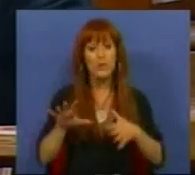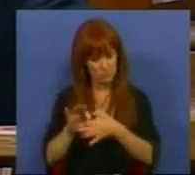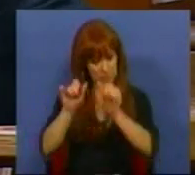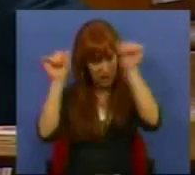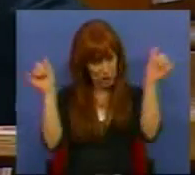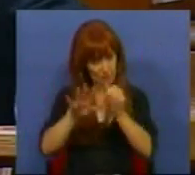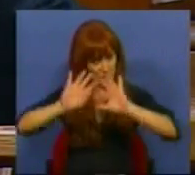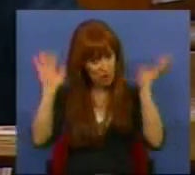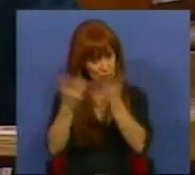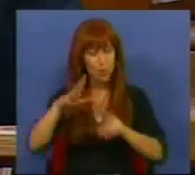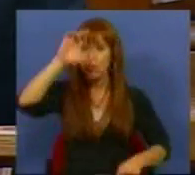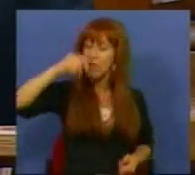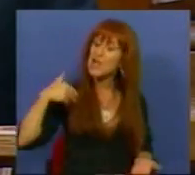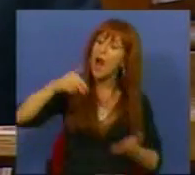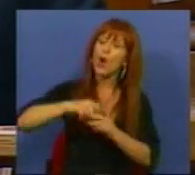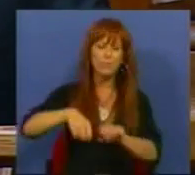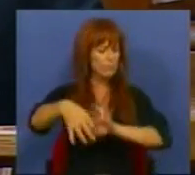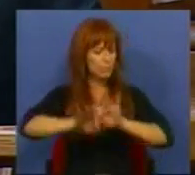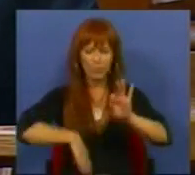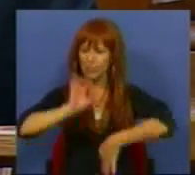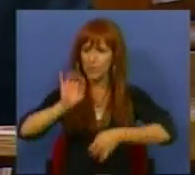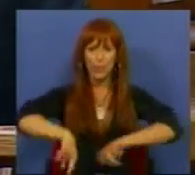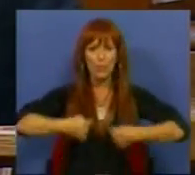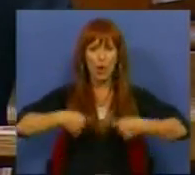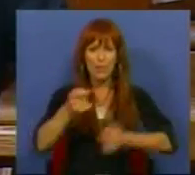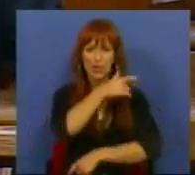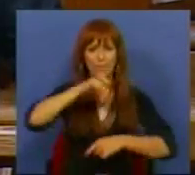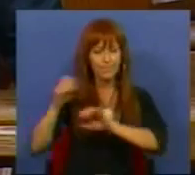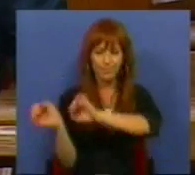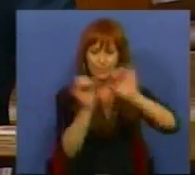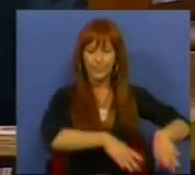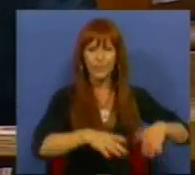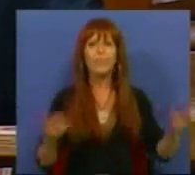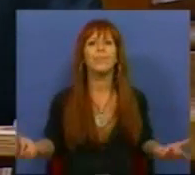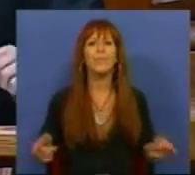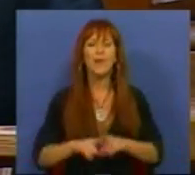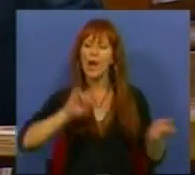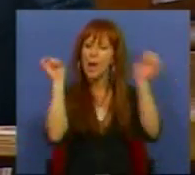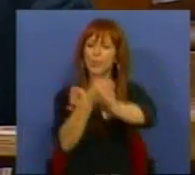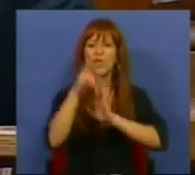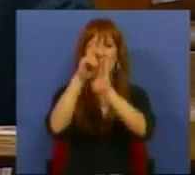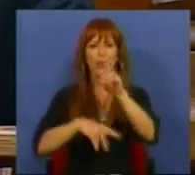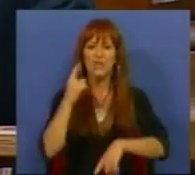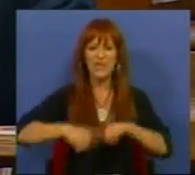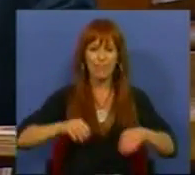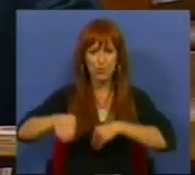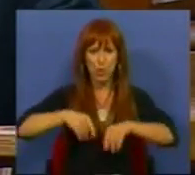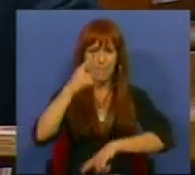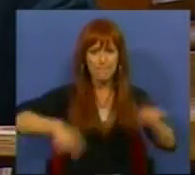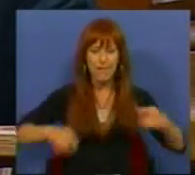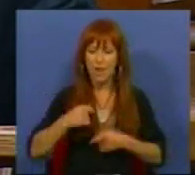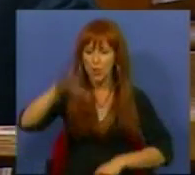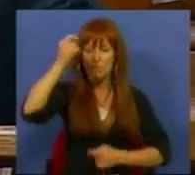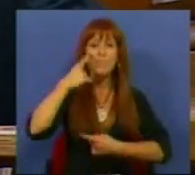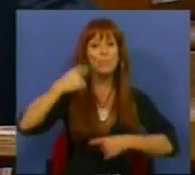sistema geral, o Governo vem agora rasgar os seus próprios compromissos e mudar as regras a meio do jogo. O